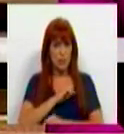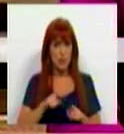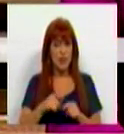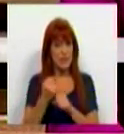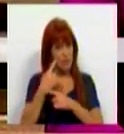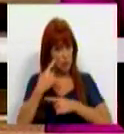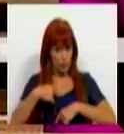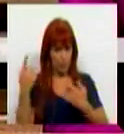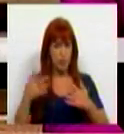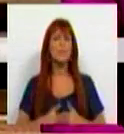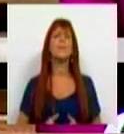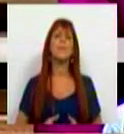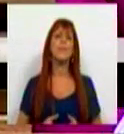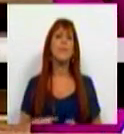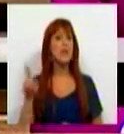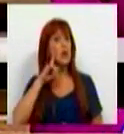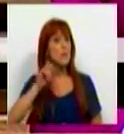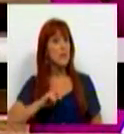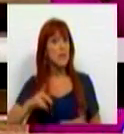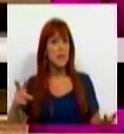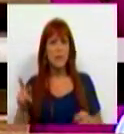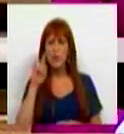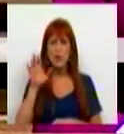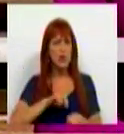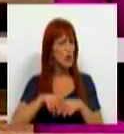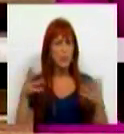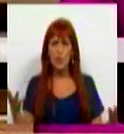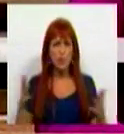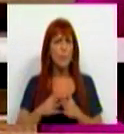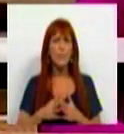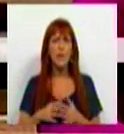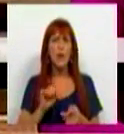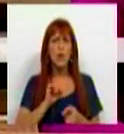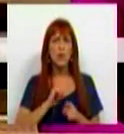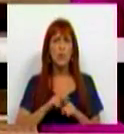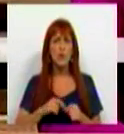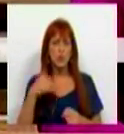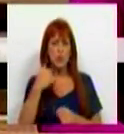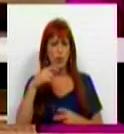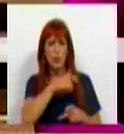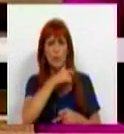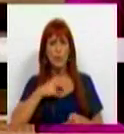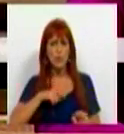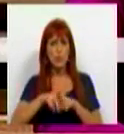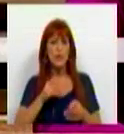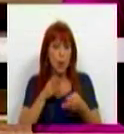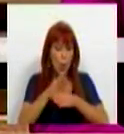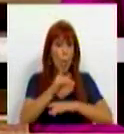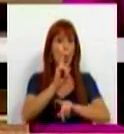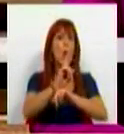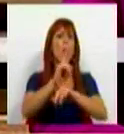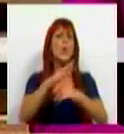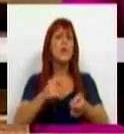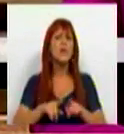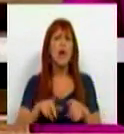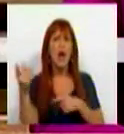serviços públicos. Senhora Presidente, senhoras e senhores deputados, o nosso segundo compromisso político é o de continuar